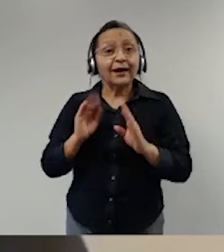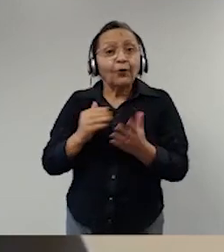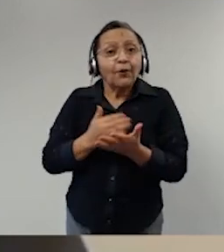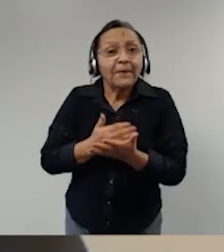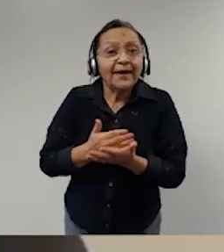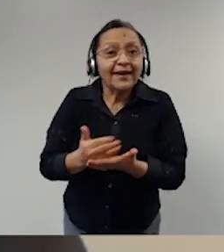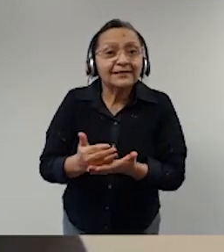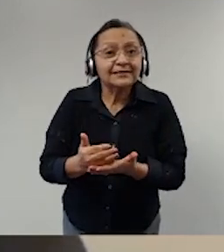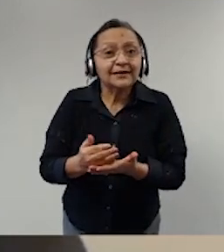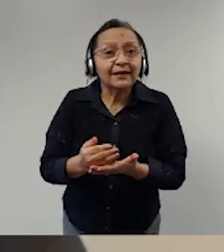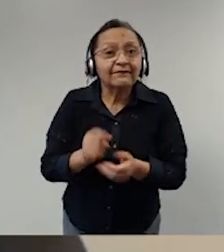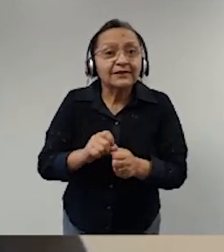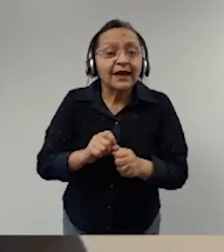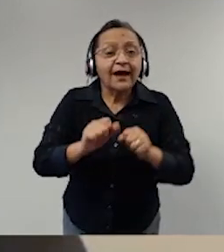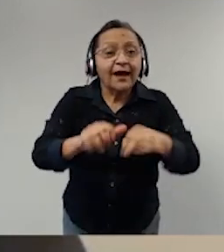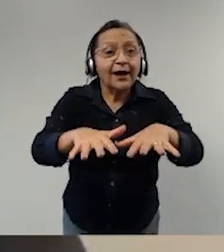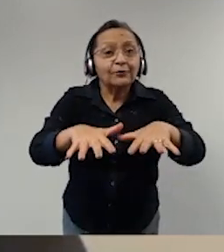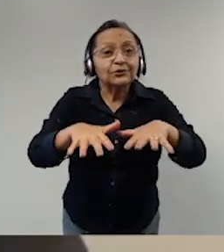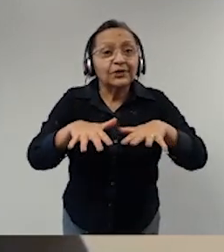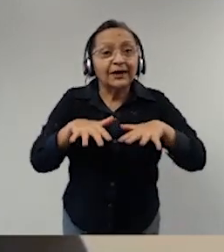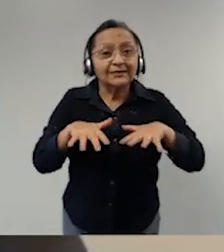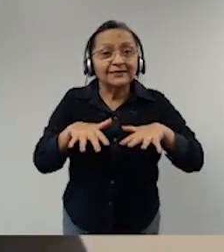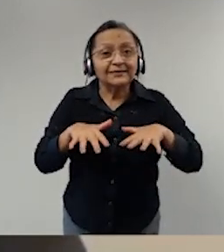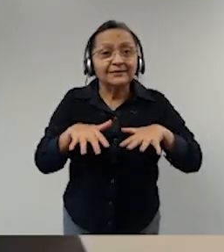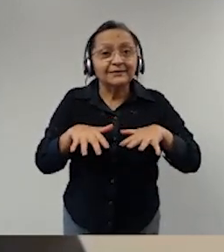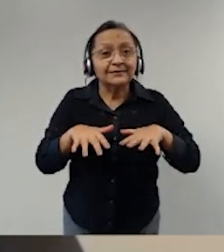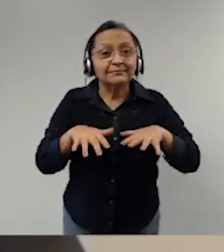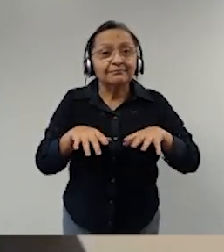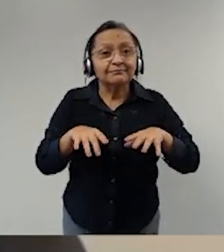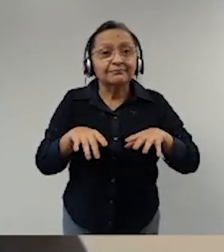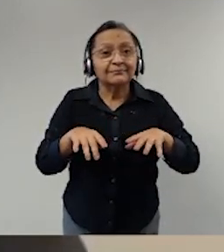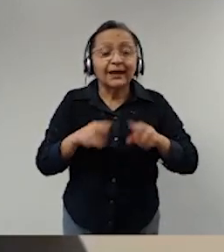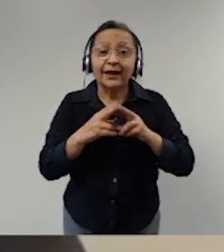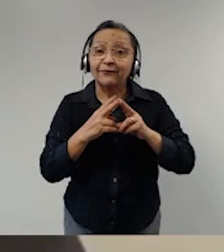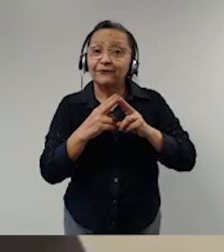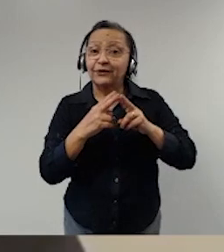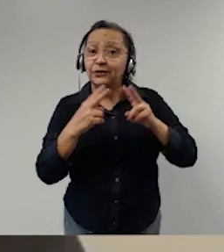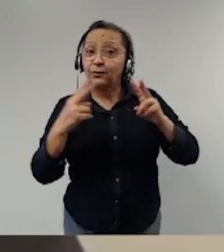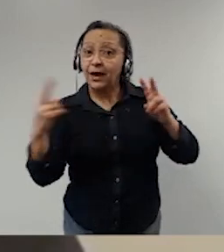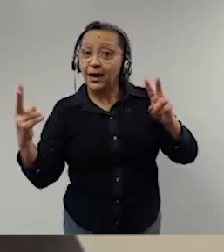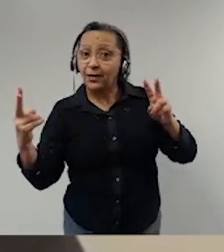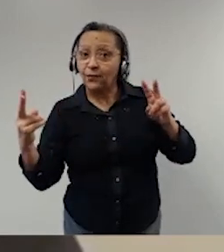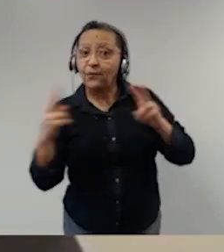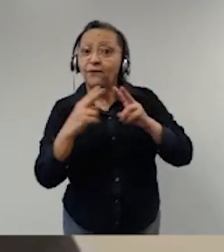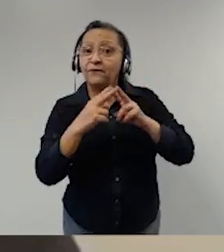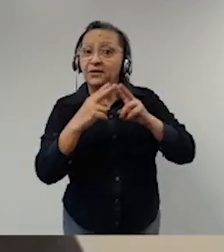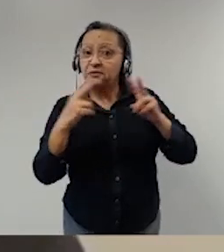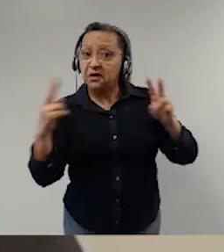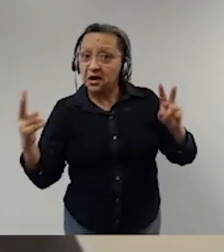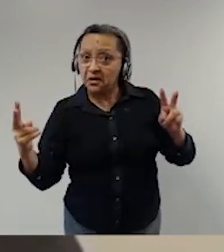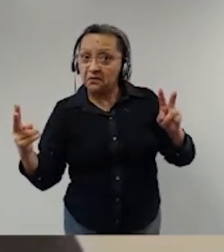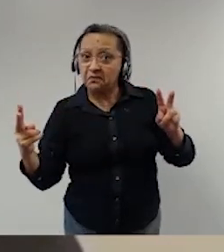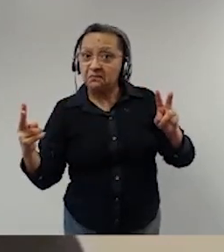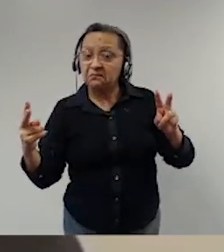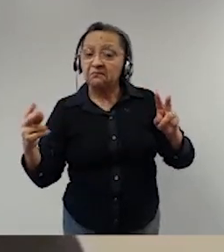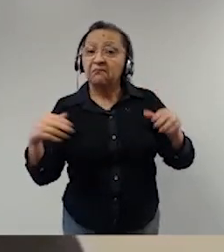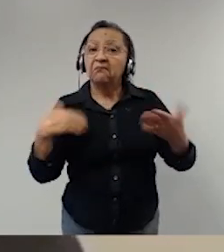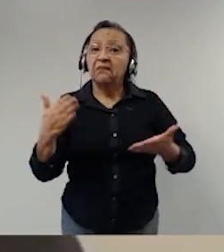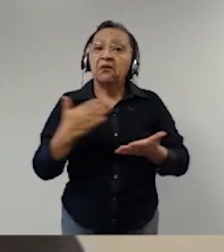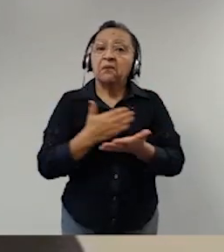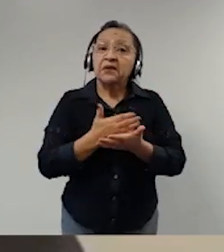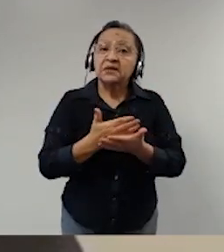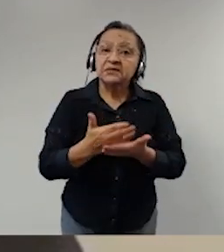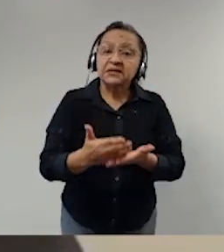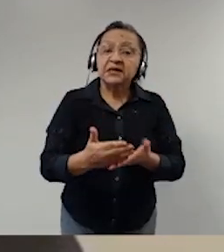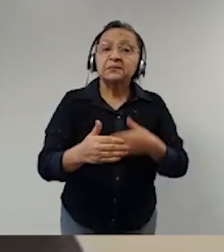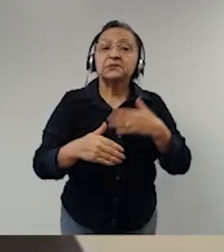fazer audiências no Zoom, ou no Teams, ou no Skype, passámos a fazer